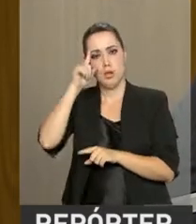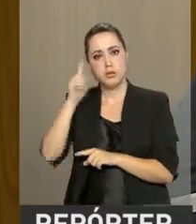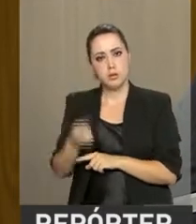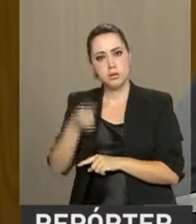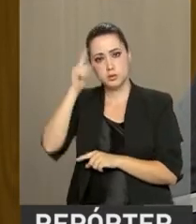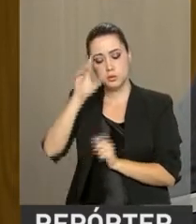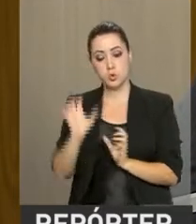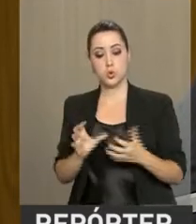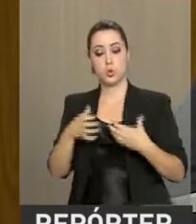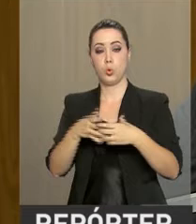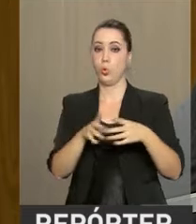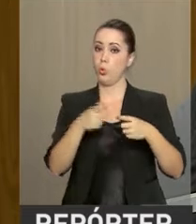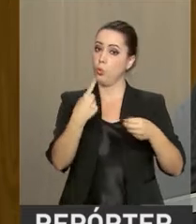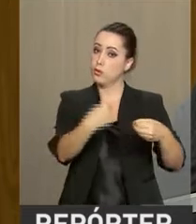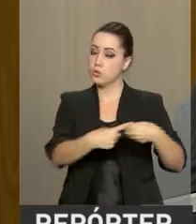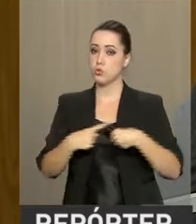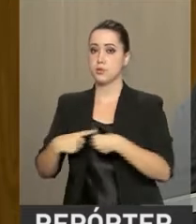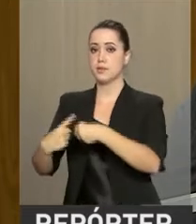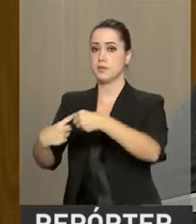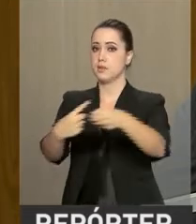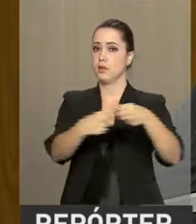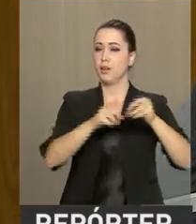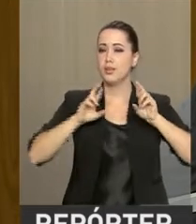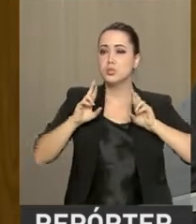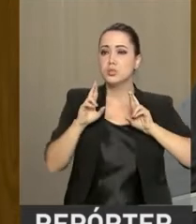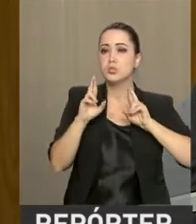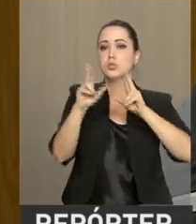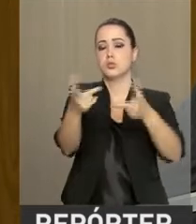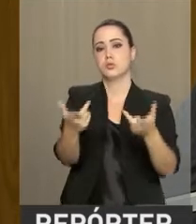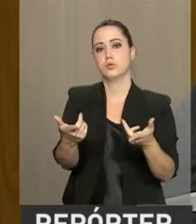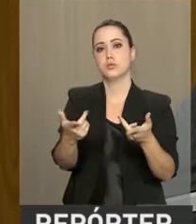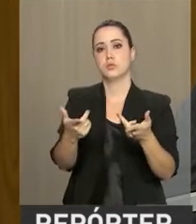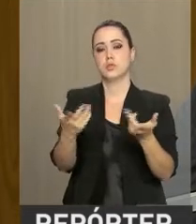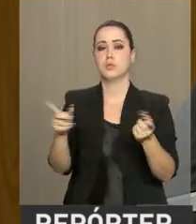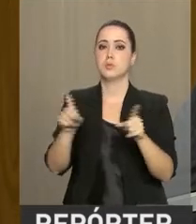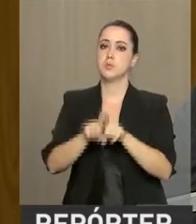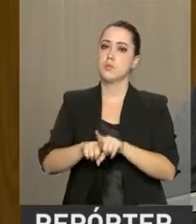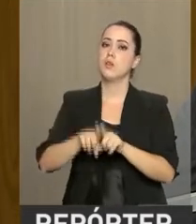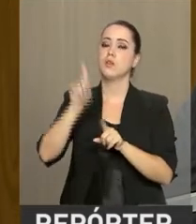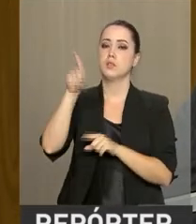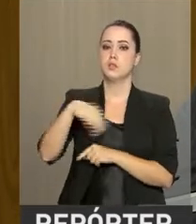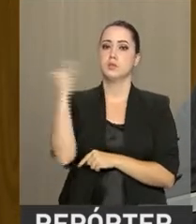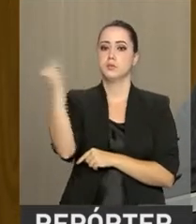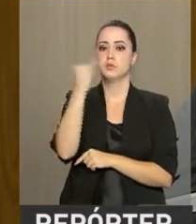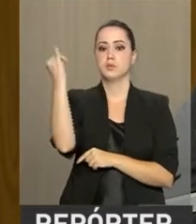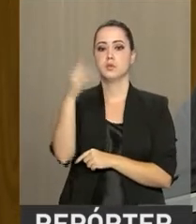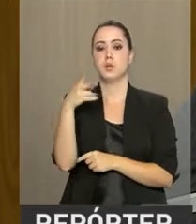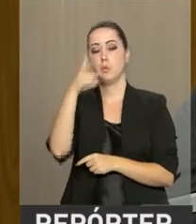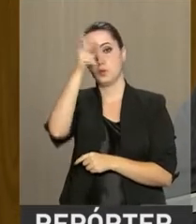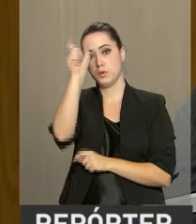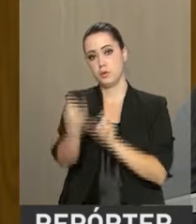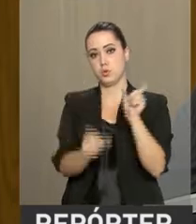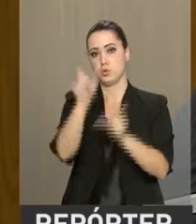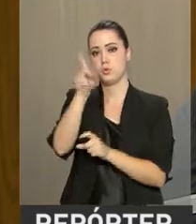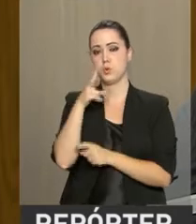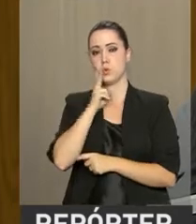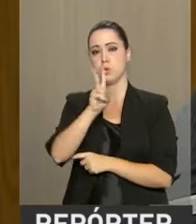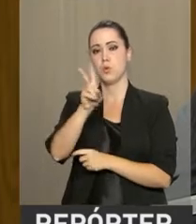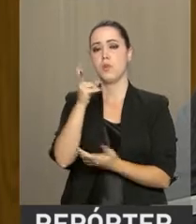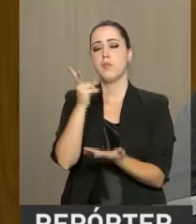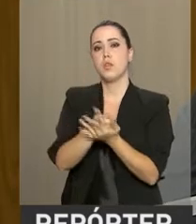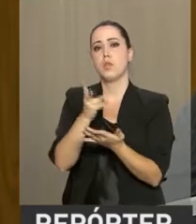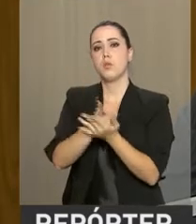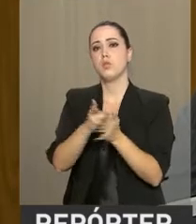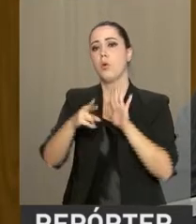regionais que muda um pouco essas dessa decisão nacional então é importante consumir o motorista consultar como que é